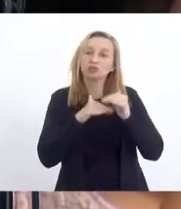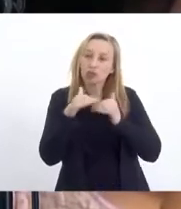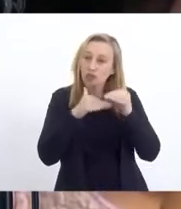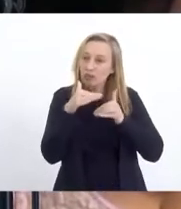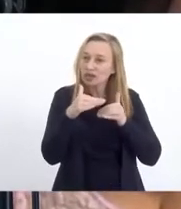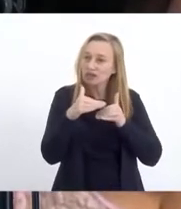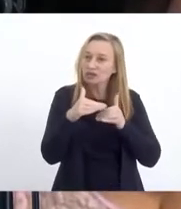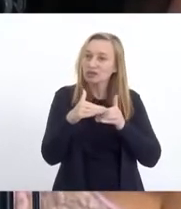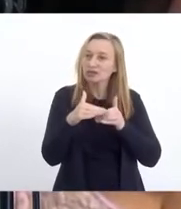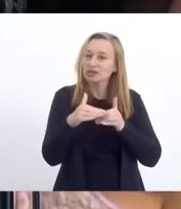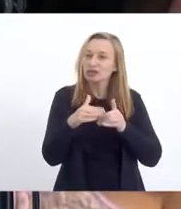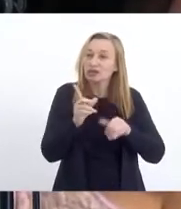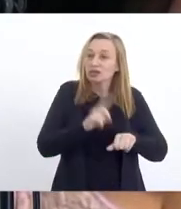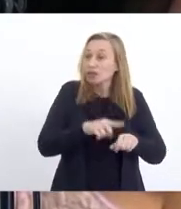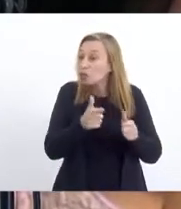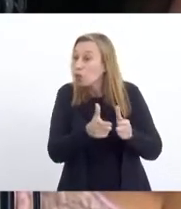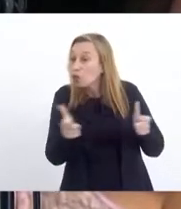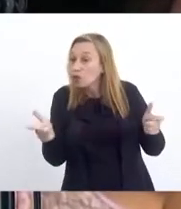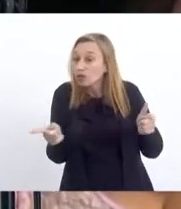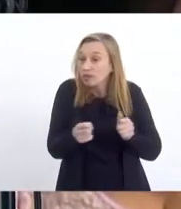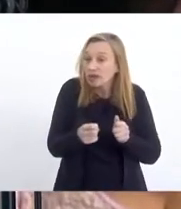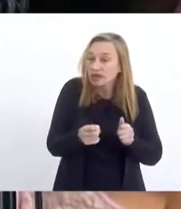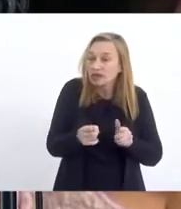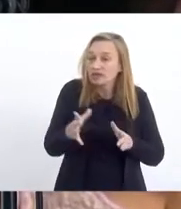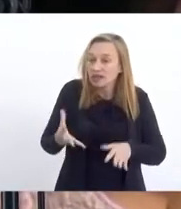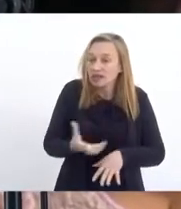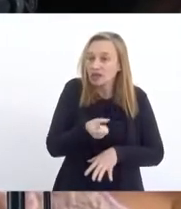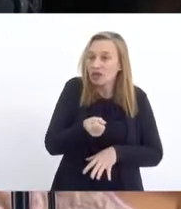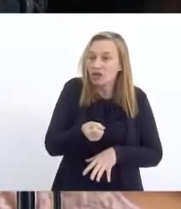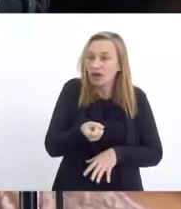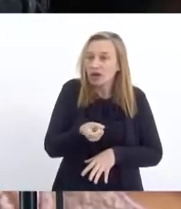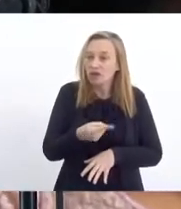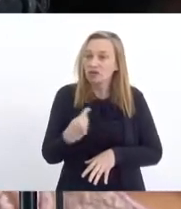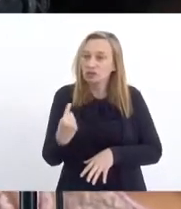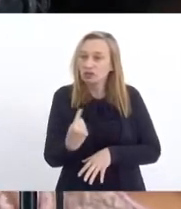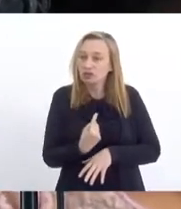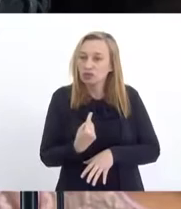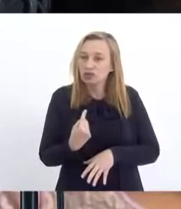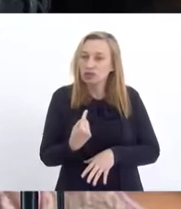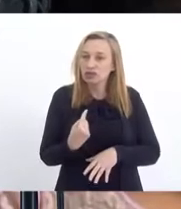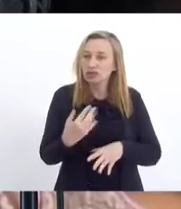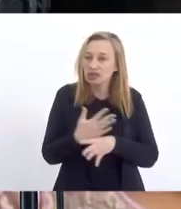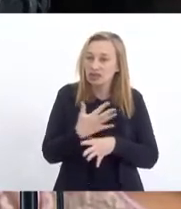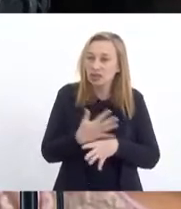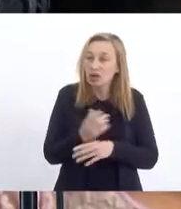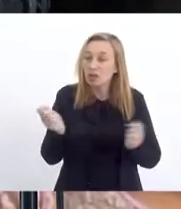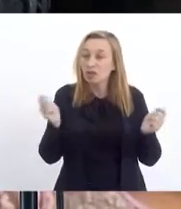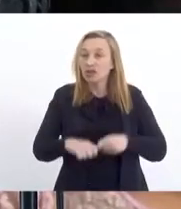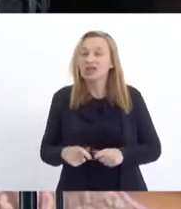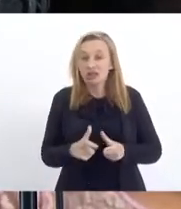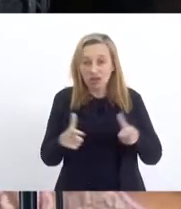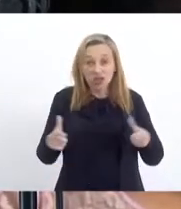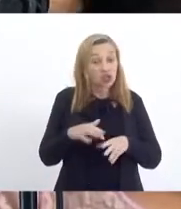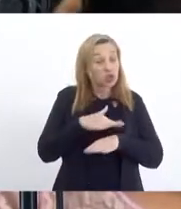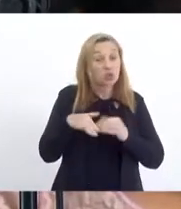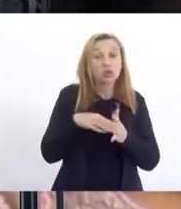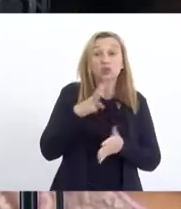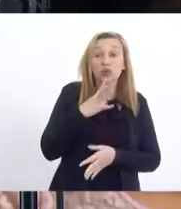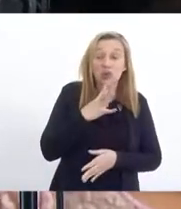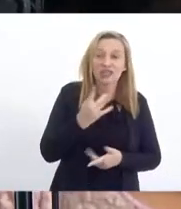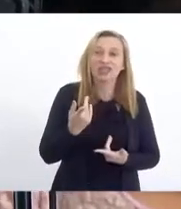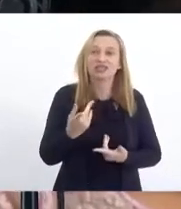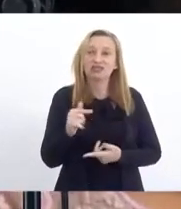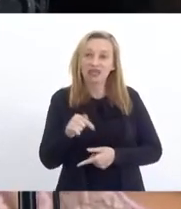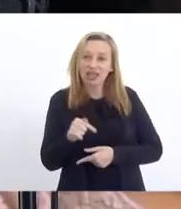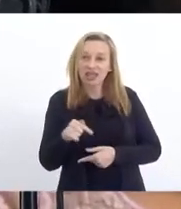desenvolvimento a médio e longo prazo, porque é isso que vai salvar a nossa região, que tem um enorme potencial que todo mundo conhece. A gente fica aqui,